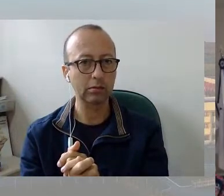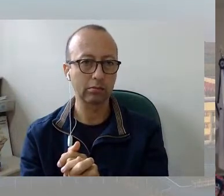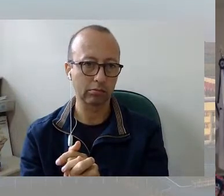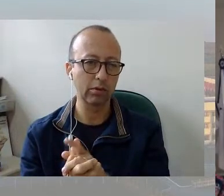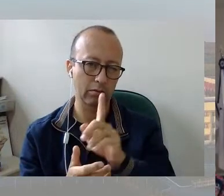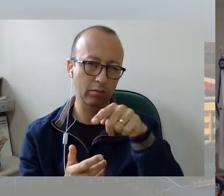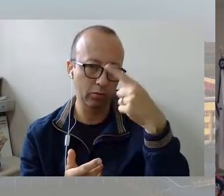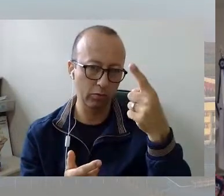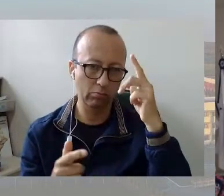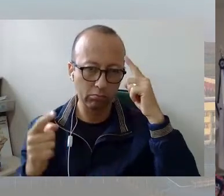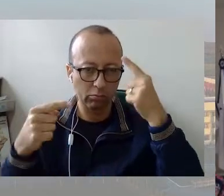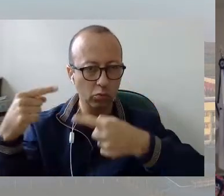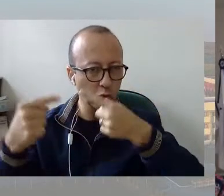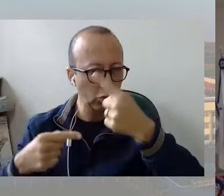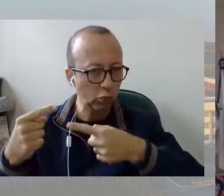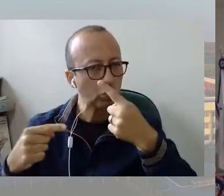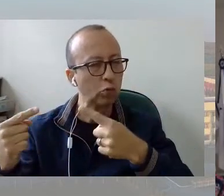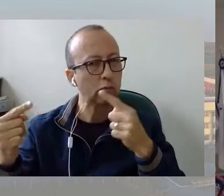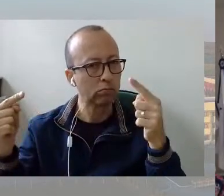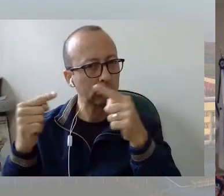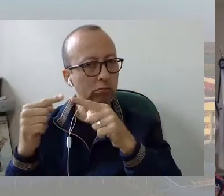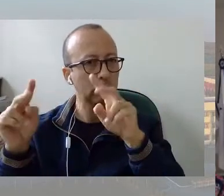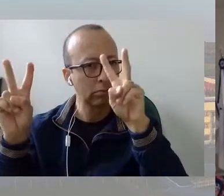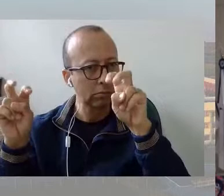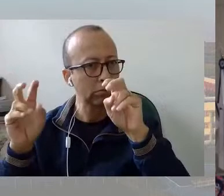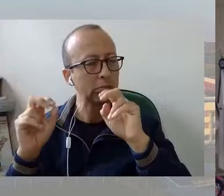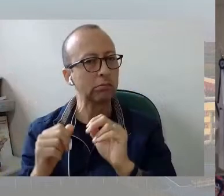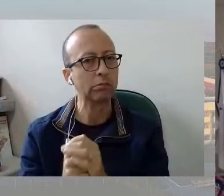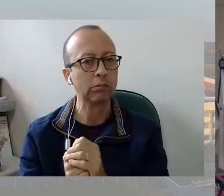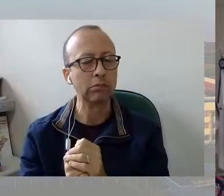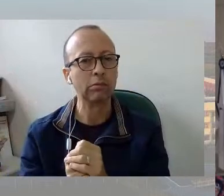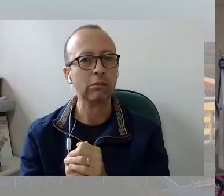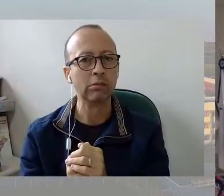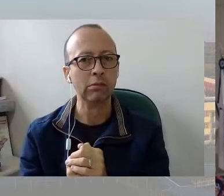tema relacionado, que seja mais, vamos dizer,